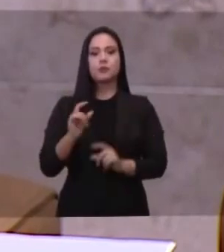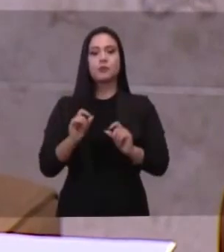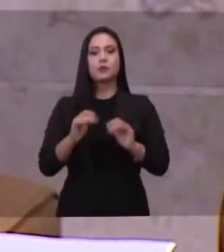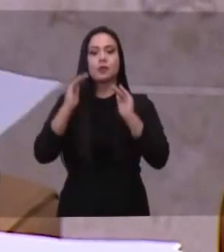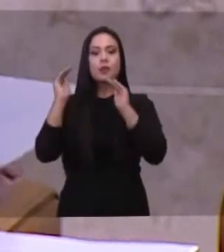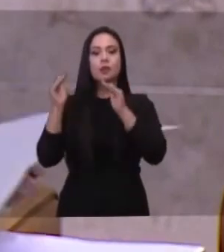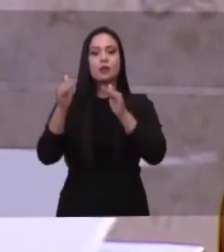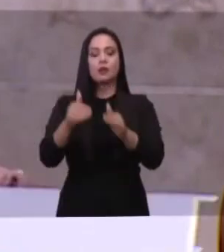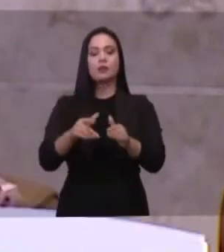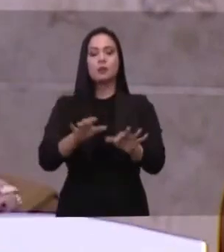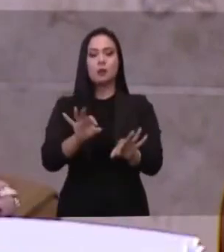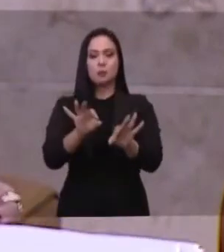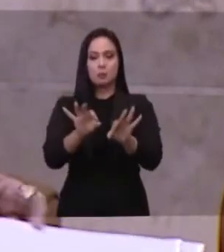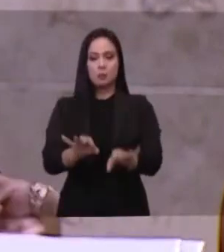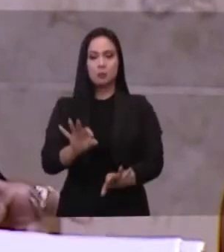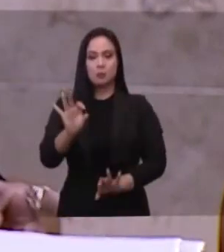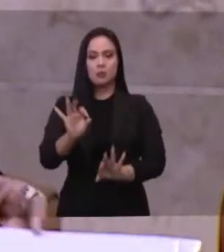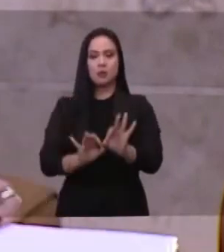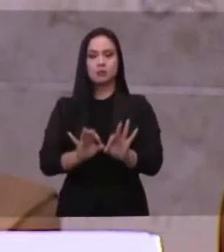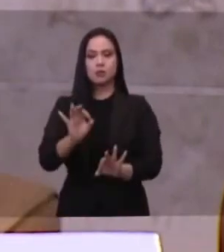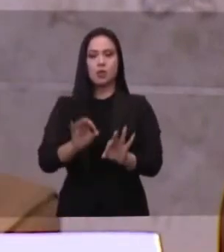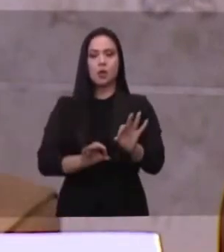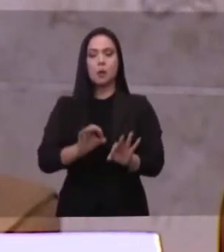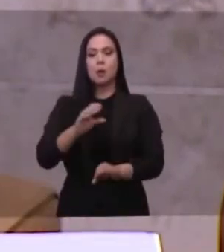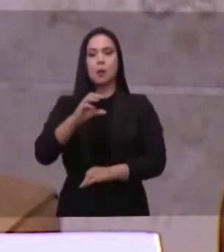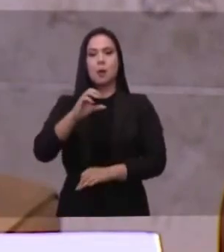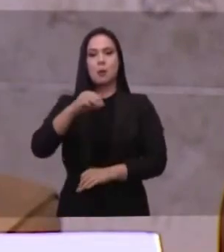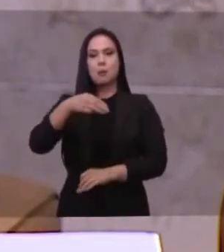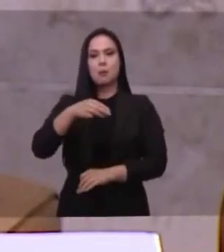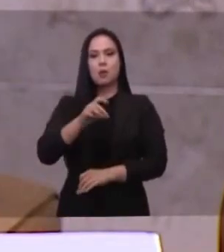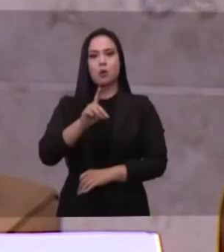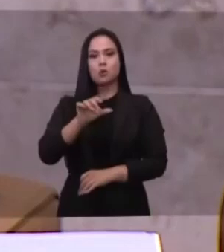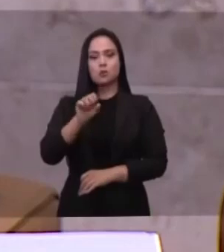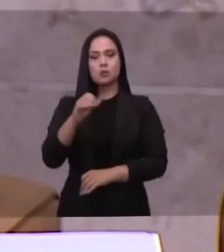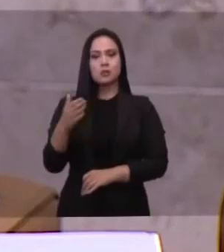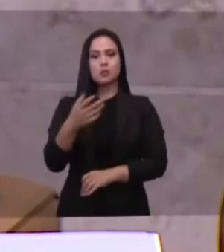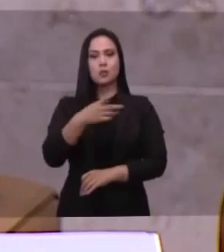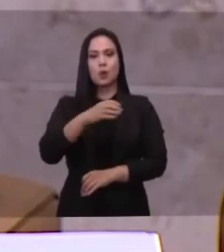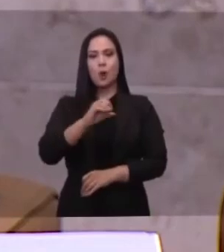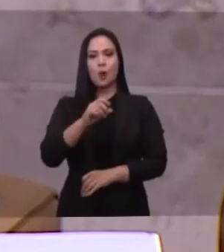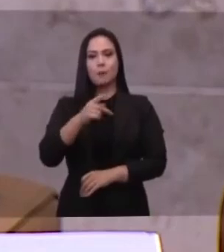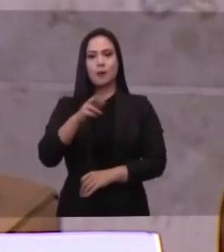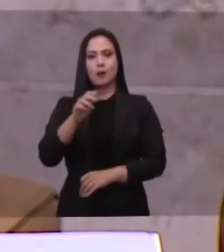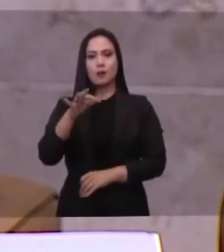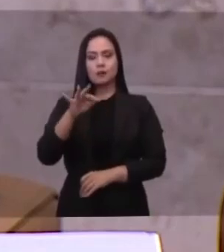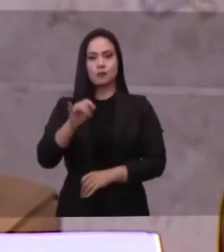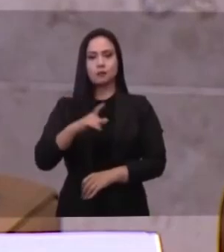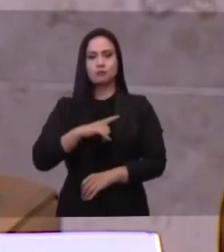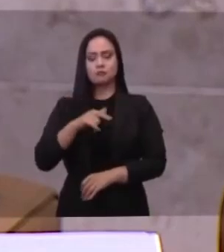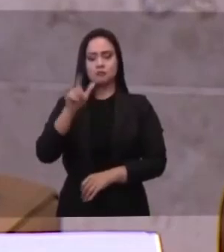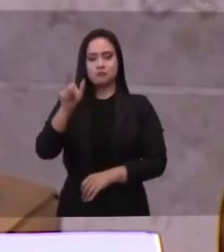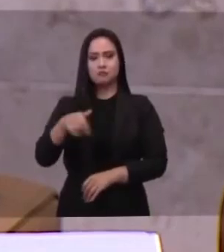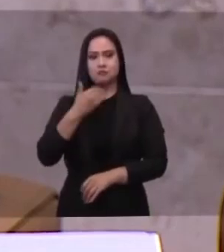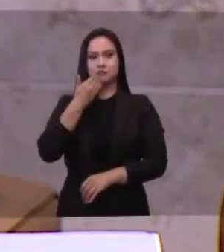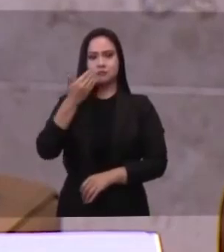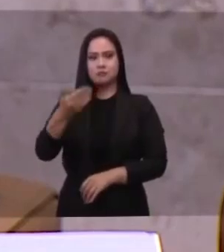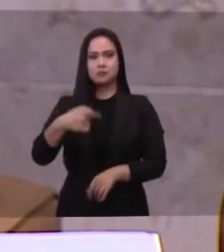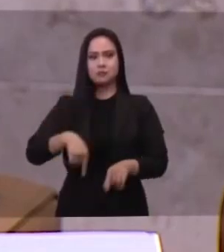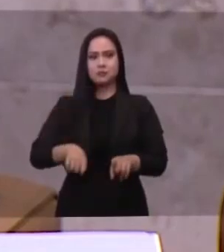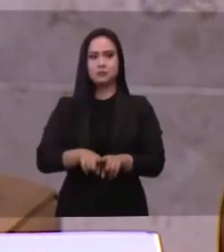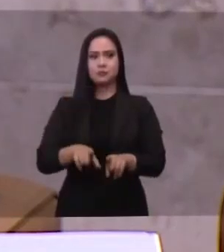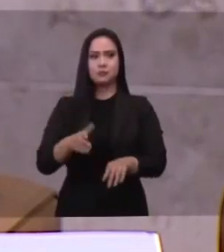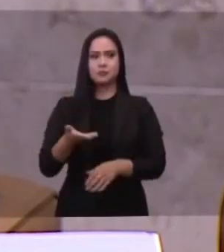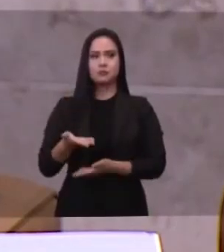respeito ao disciplinamento do modus operandi do procedimento de solução de litígios, conduzido pelo